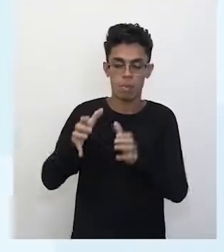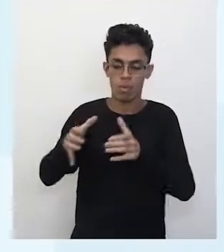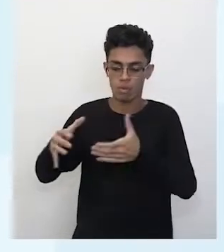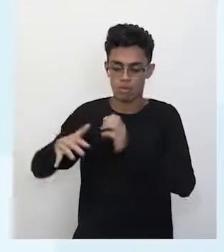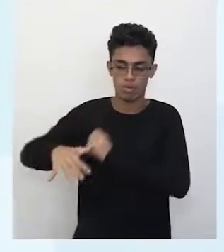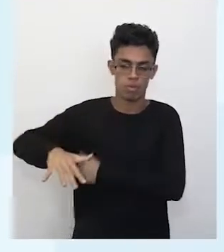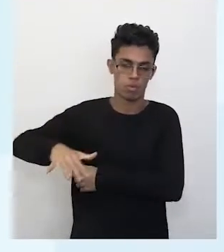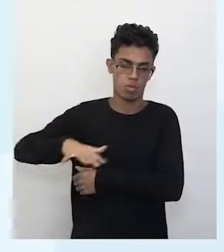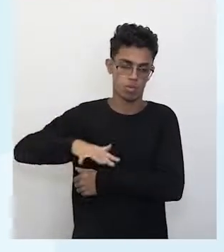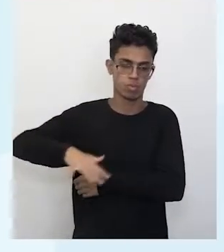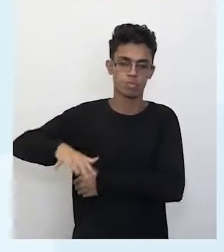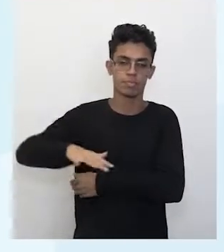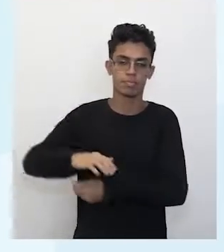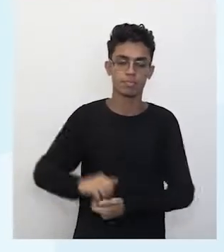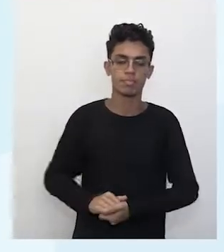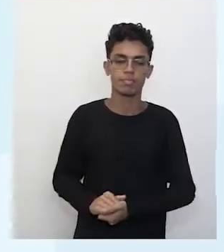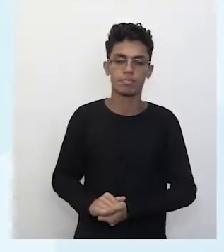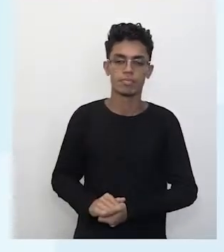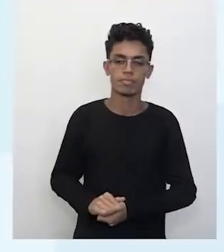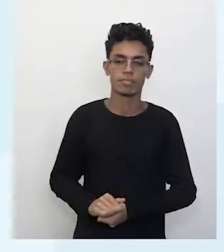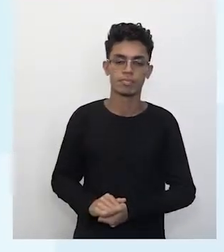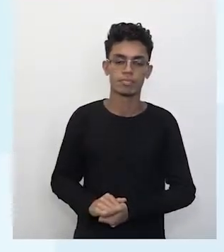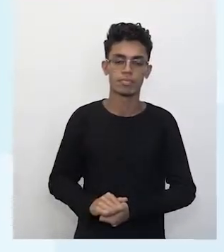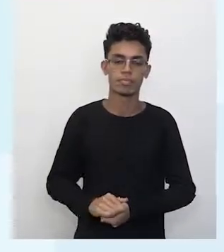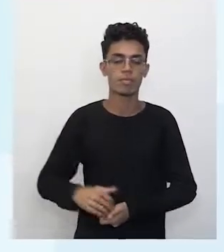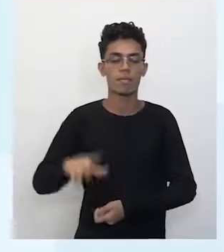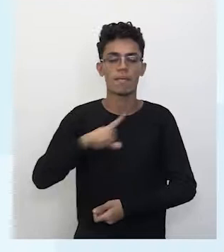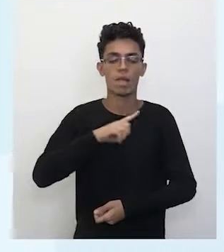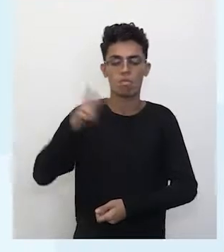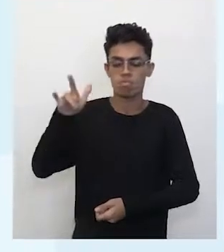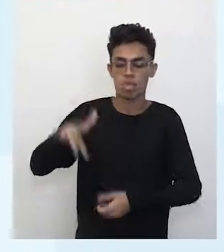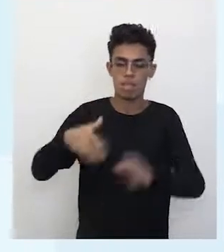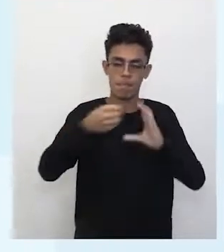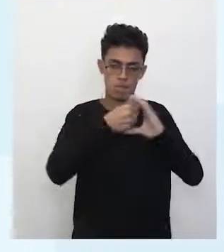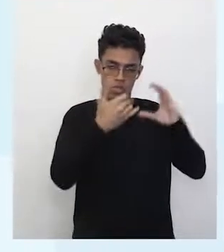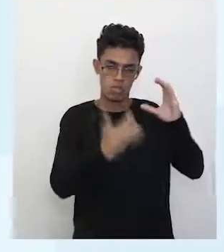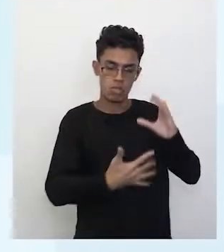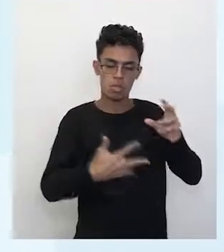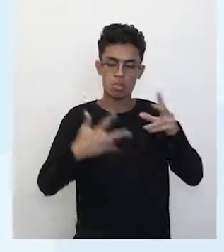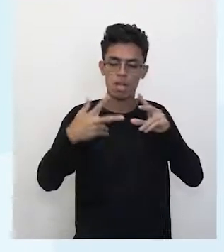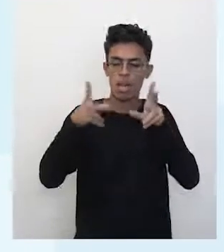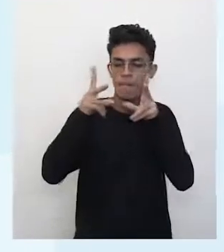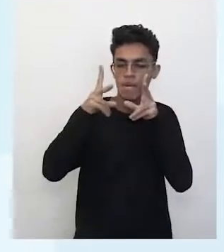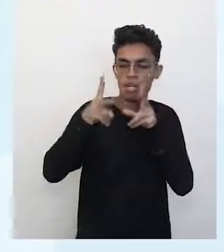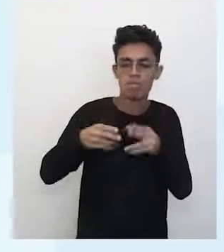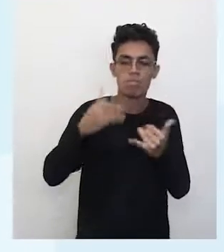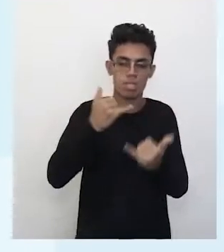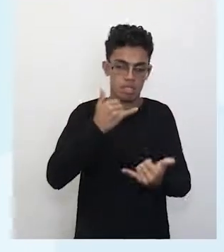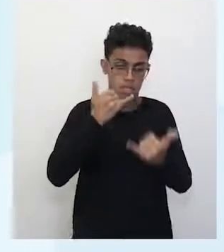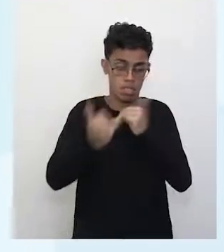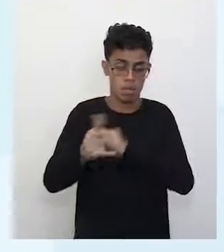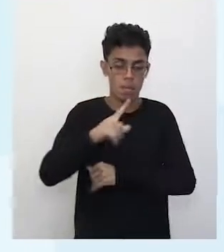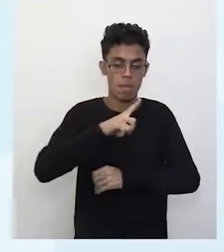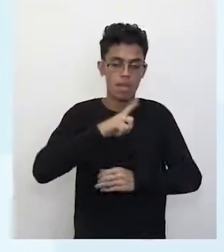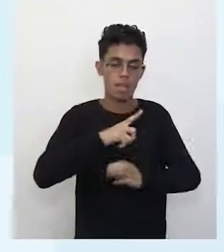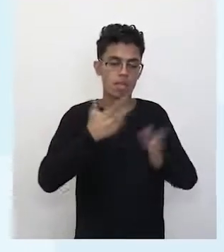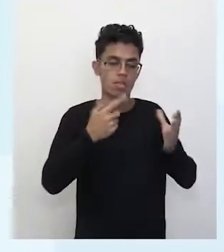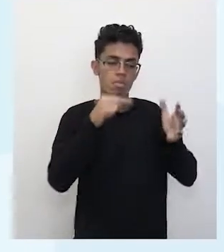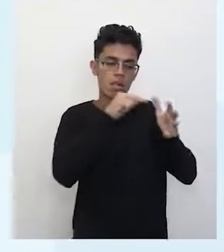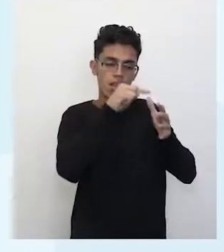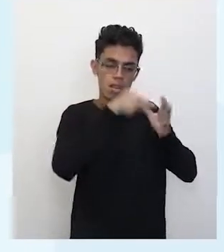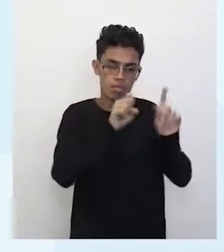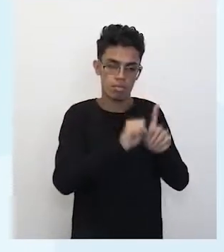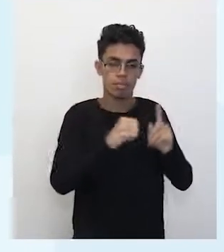esse agrupamento, essas pessoas que possuem características semelhantes, que possuem uma categoria dentro da sociedade, em